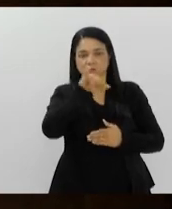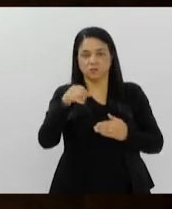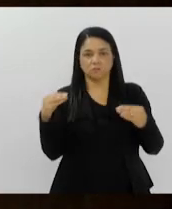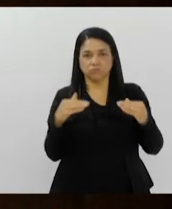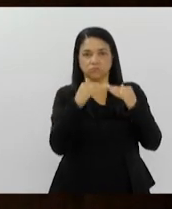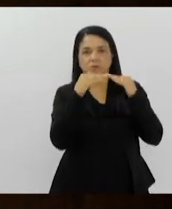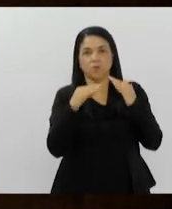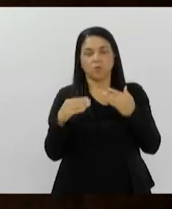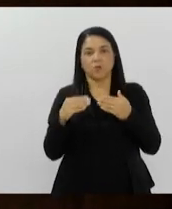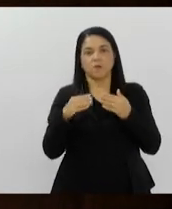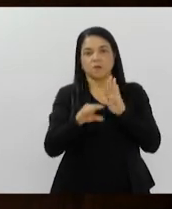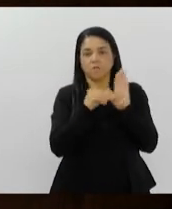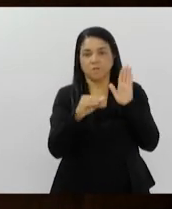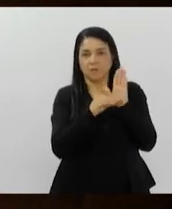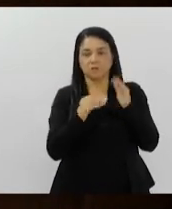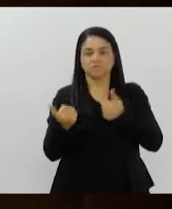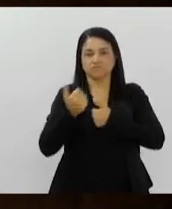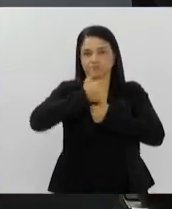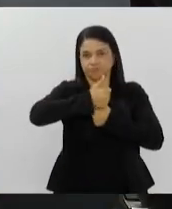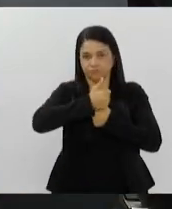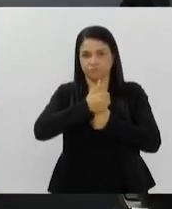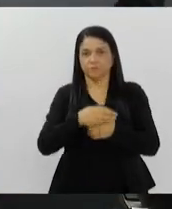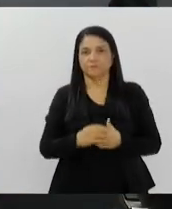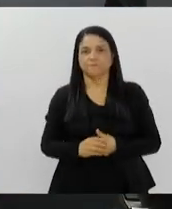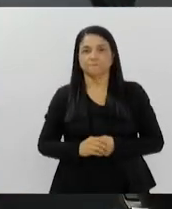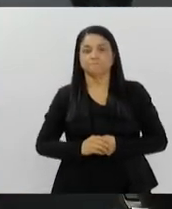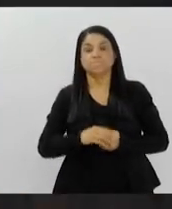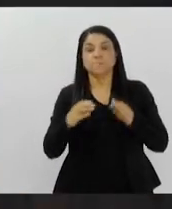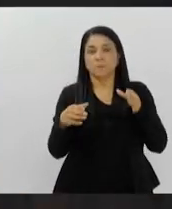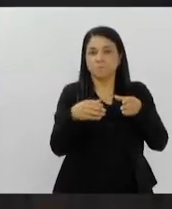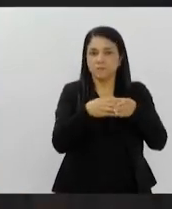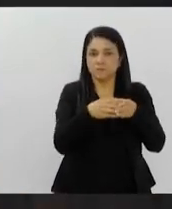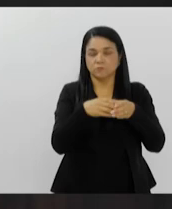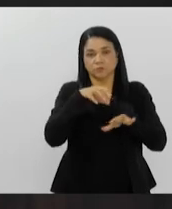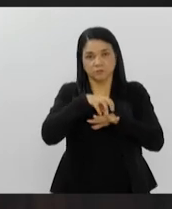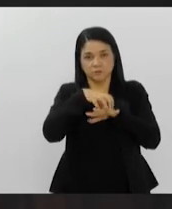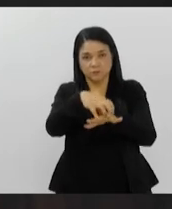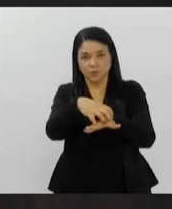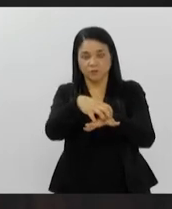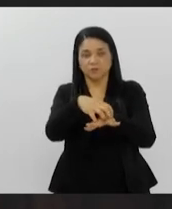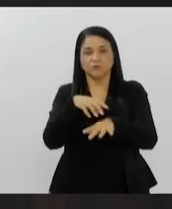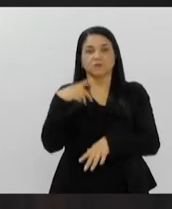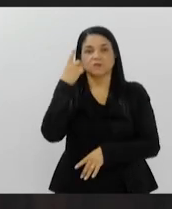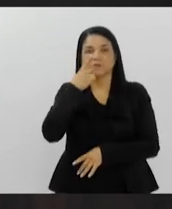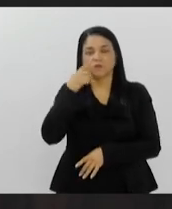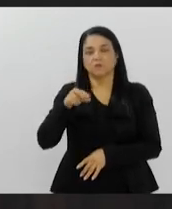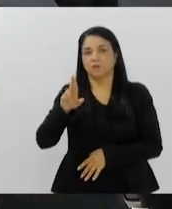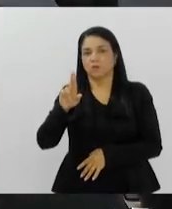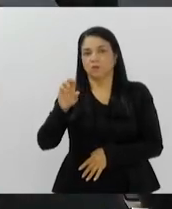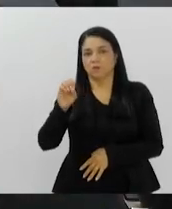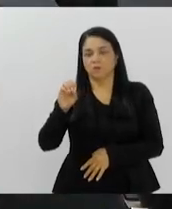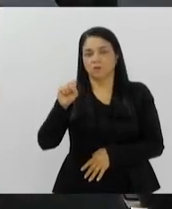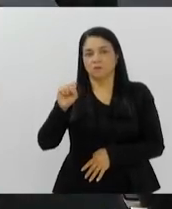emendas, concluindo por substitutivo. Pela Comissão de Transporte, deputado Rosenberg